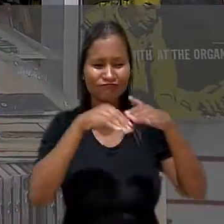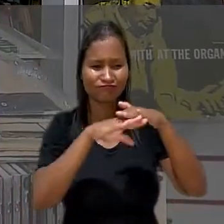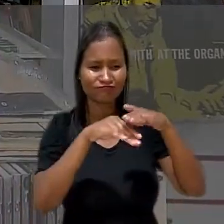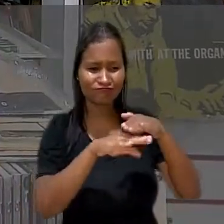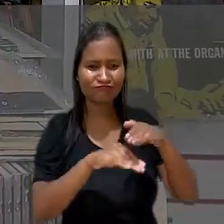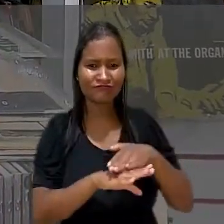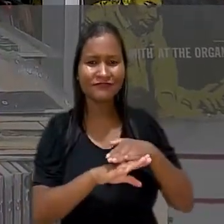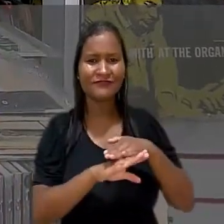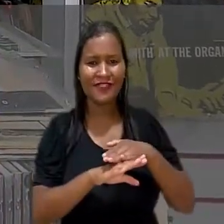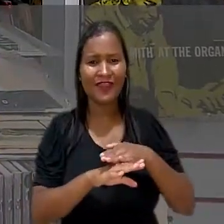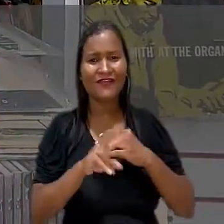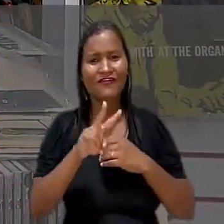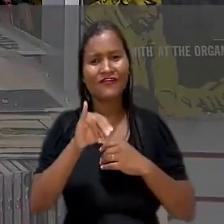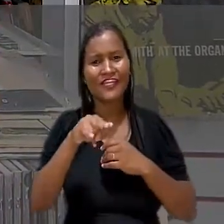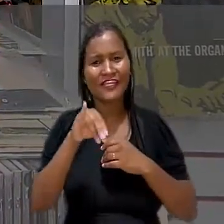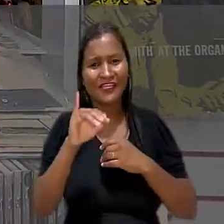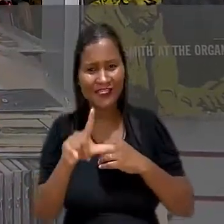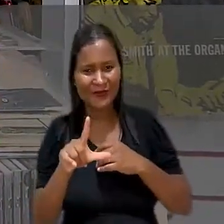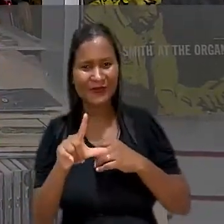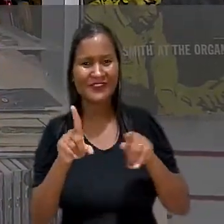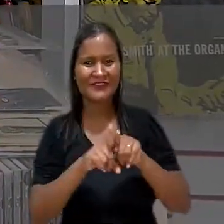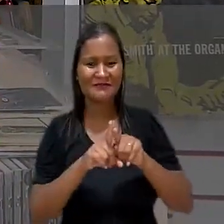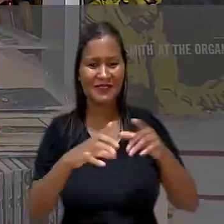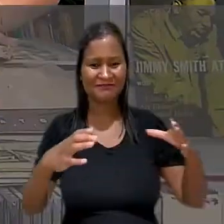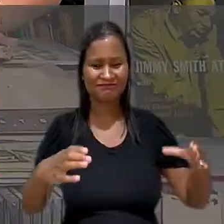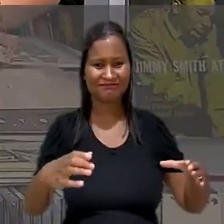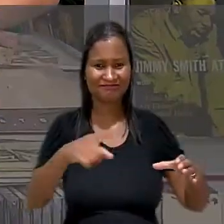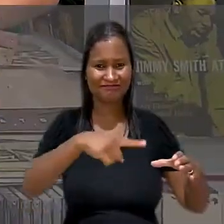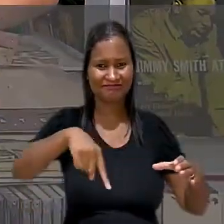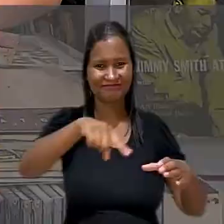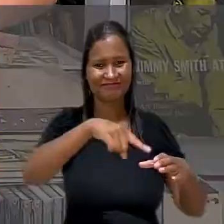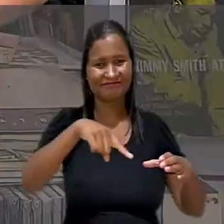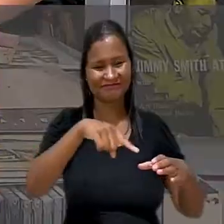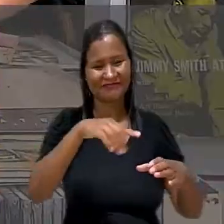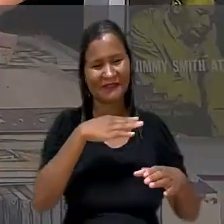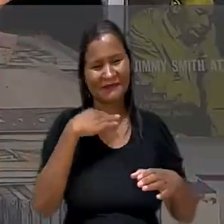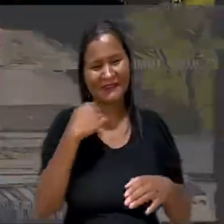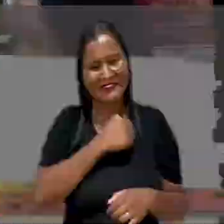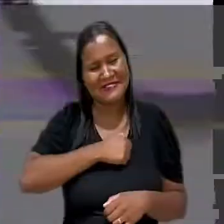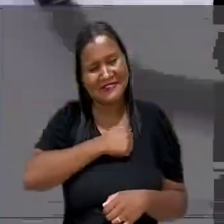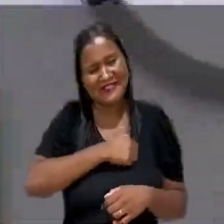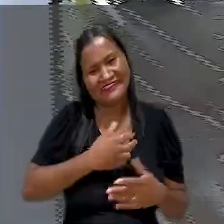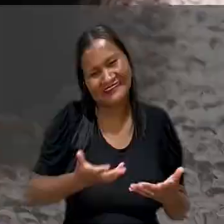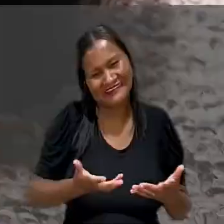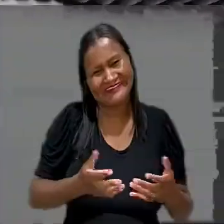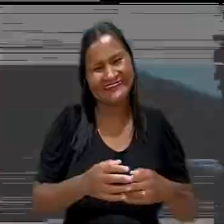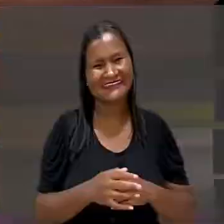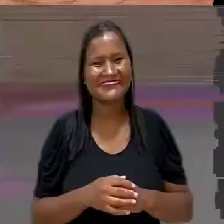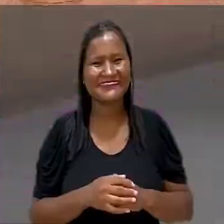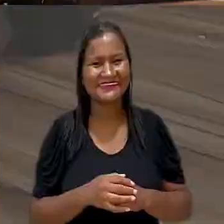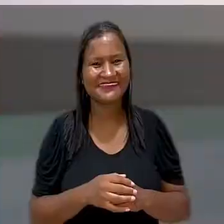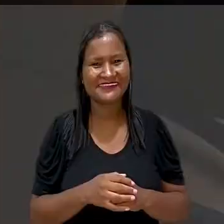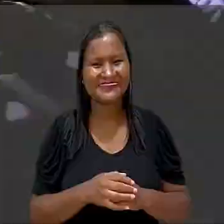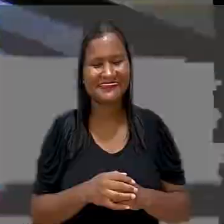os estoques com itens de vinil e de vitrolas. Dá até uma saudade, né?